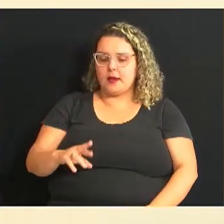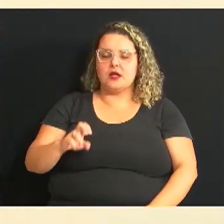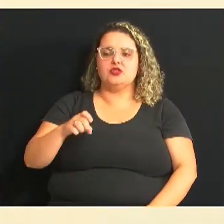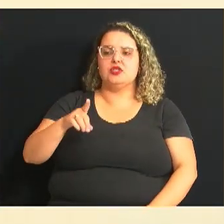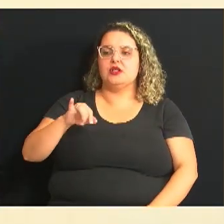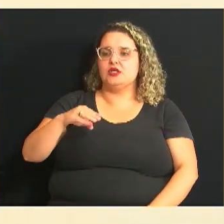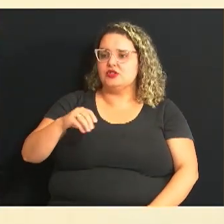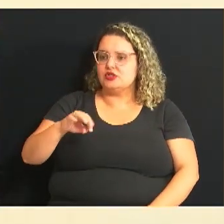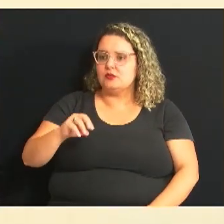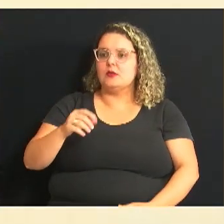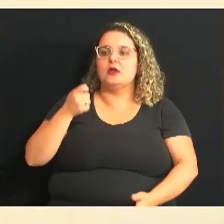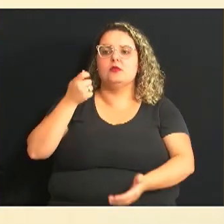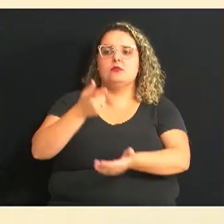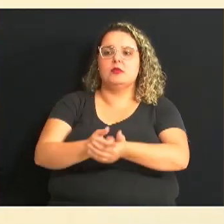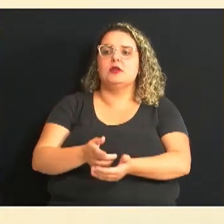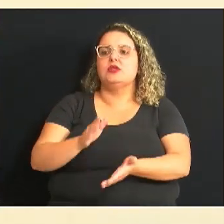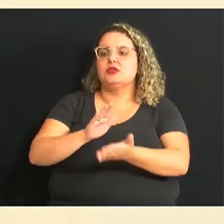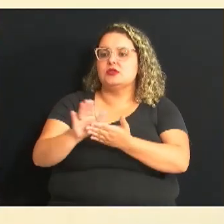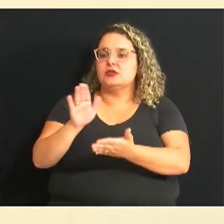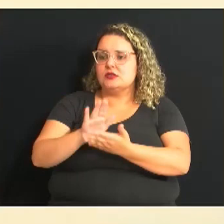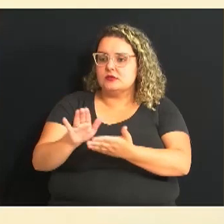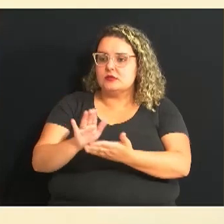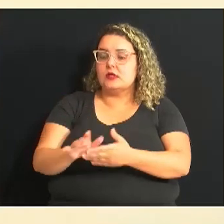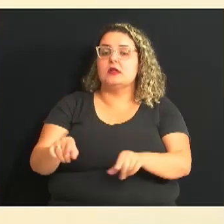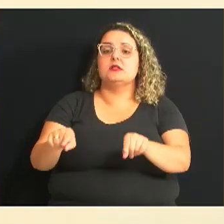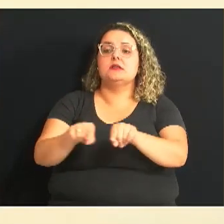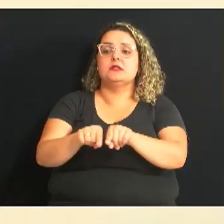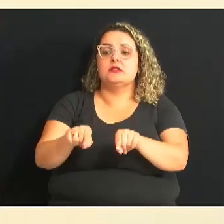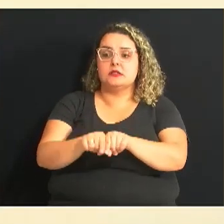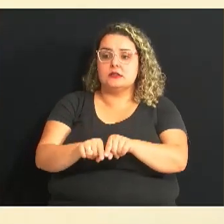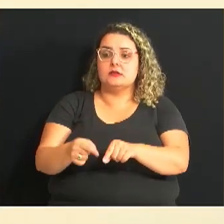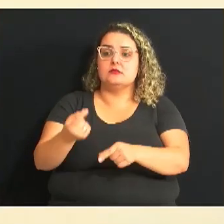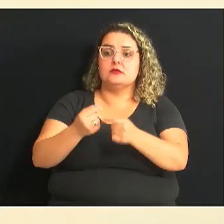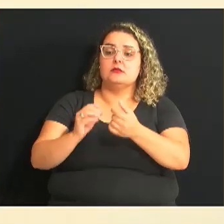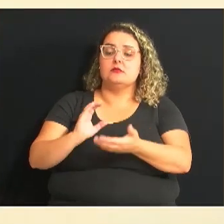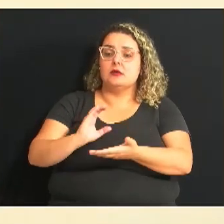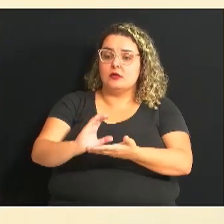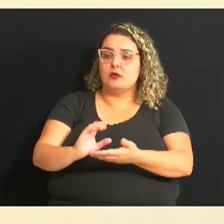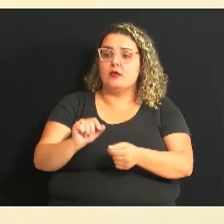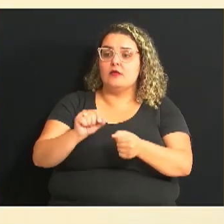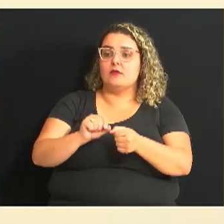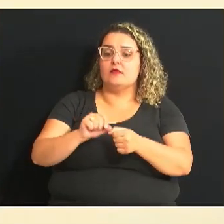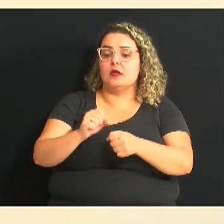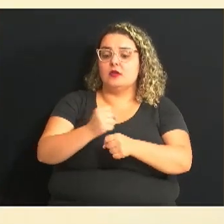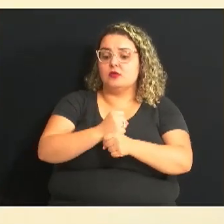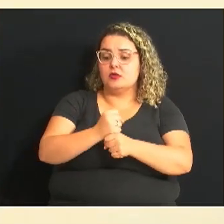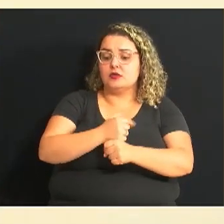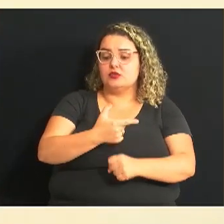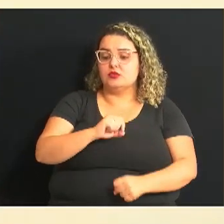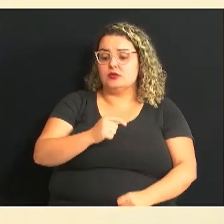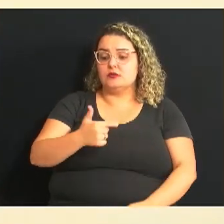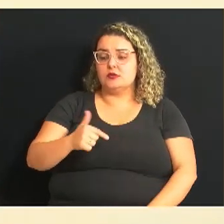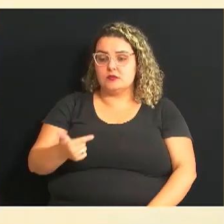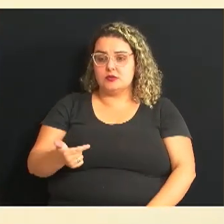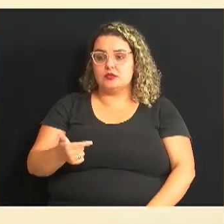de pagamentos, despesas, e também da destinação feita durante o ano de 2022.